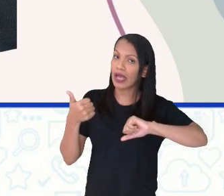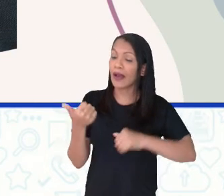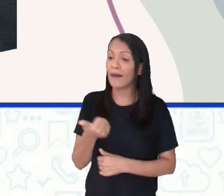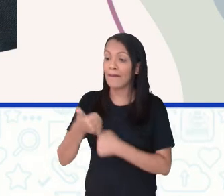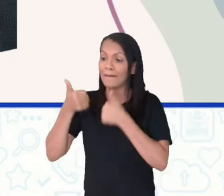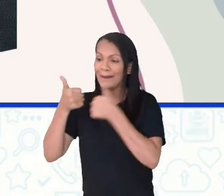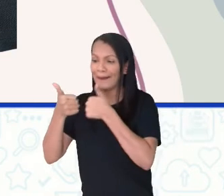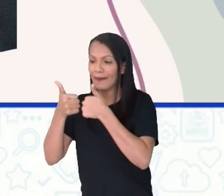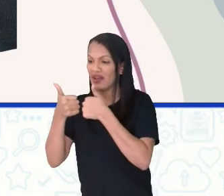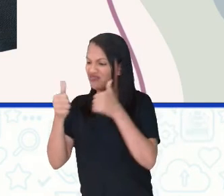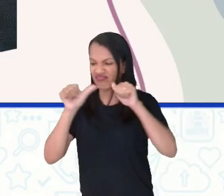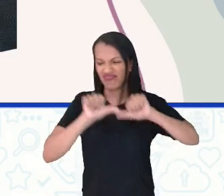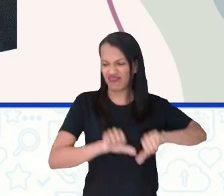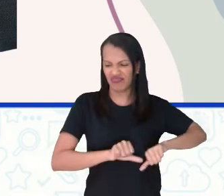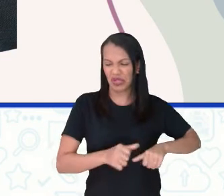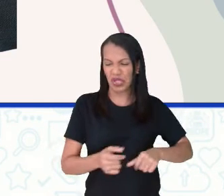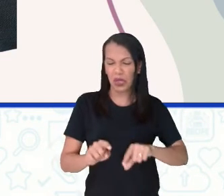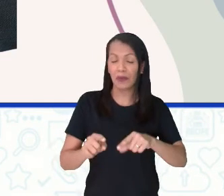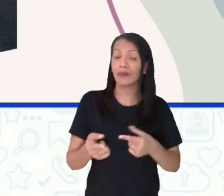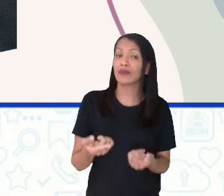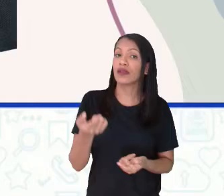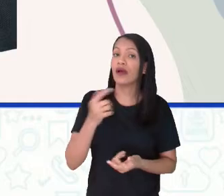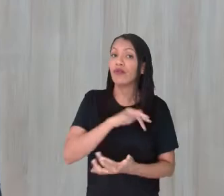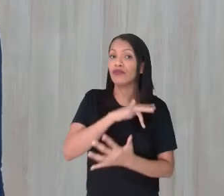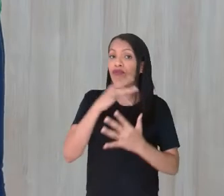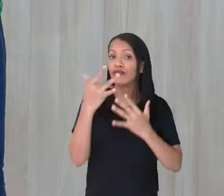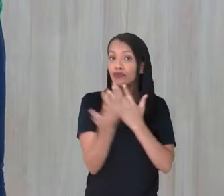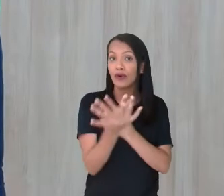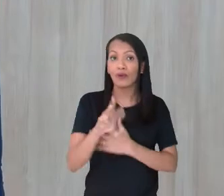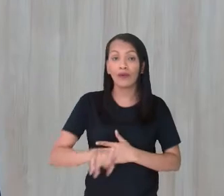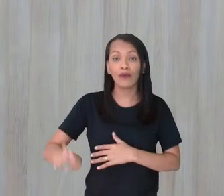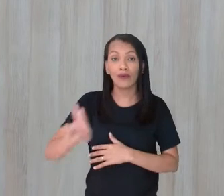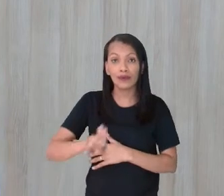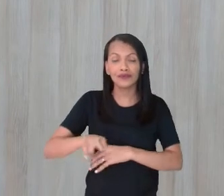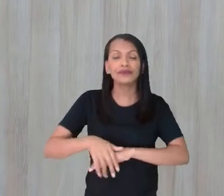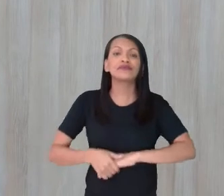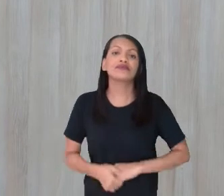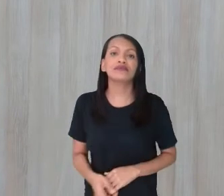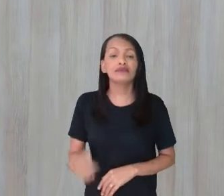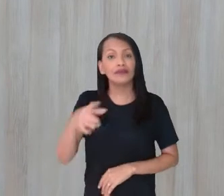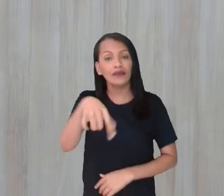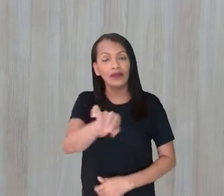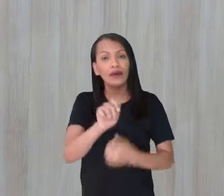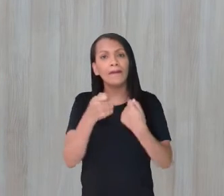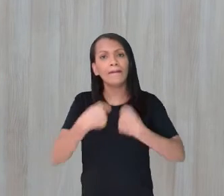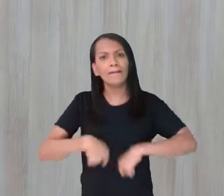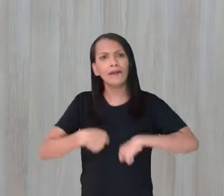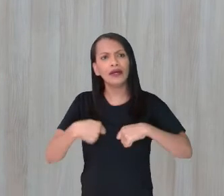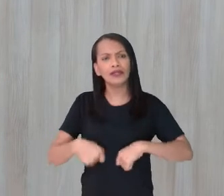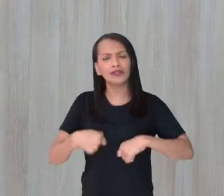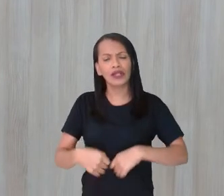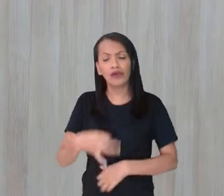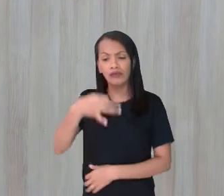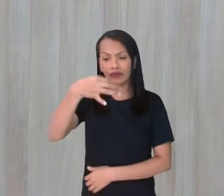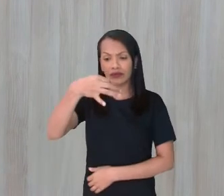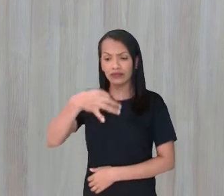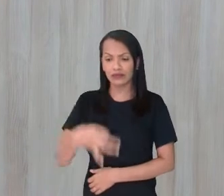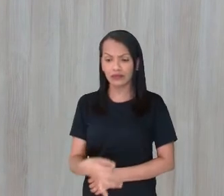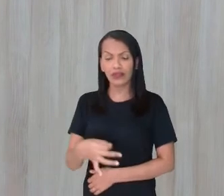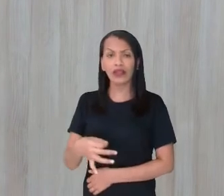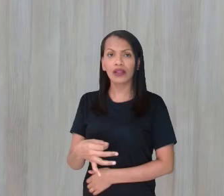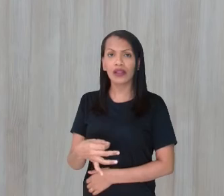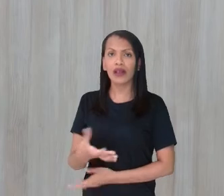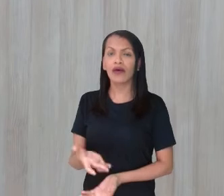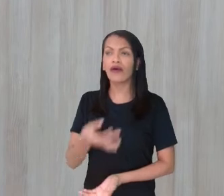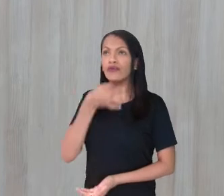sociais? Você precisa tomar partido, né? Você precisa ter uma posição. Você é a favor